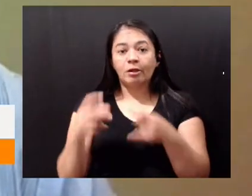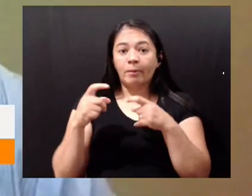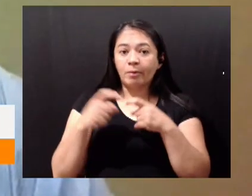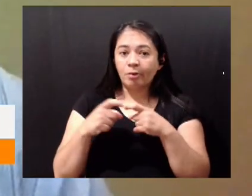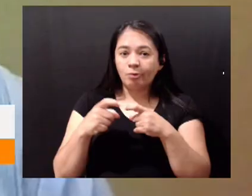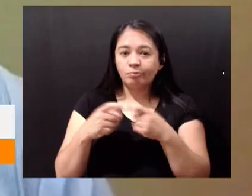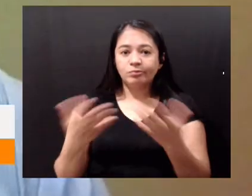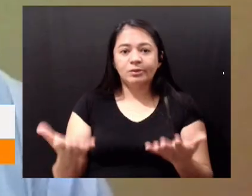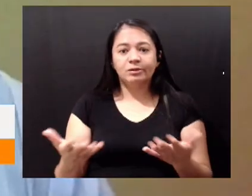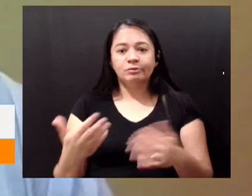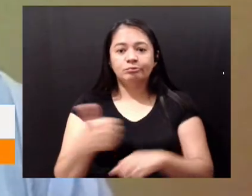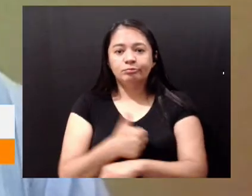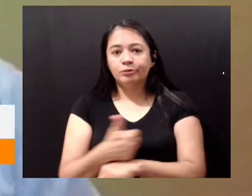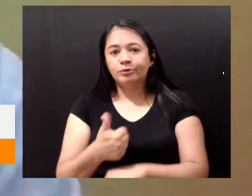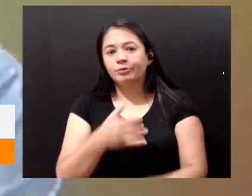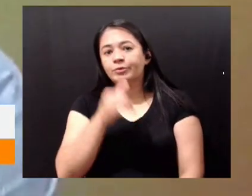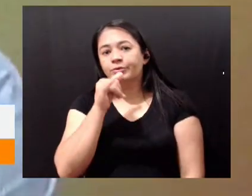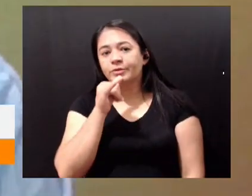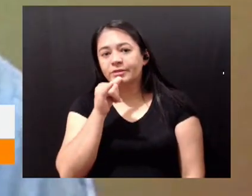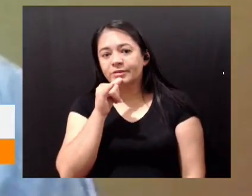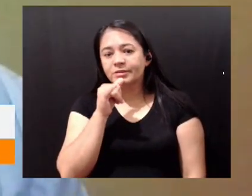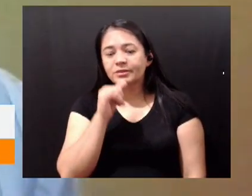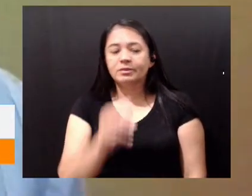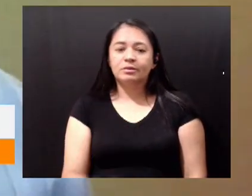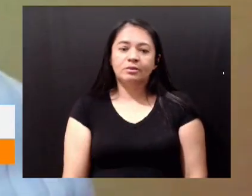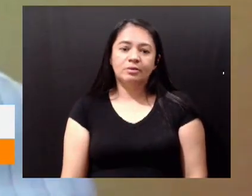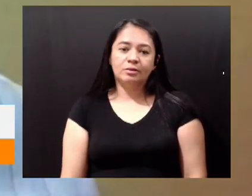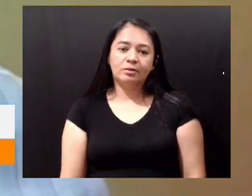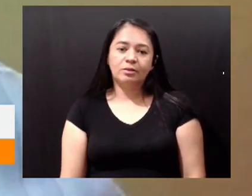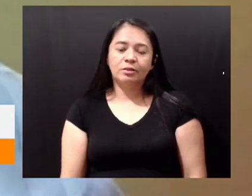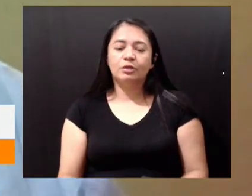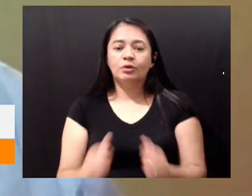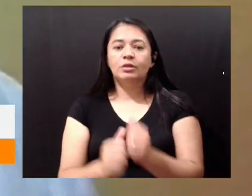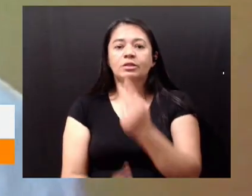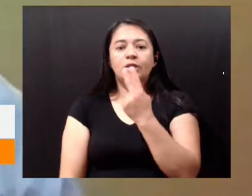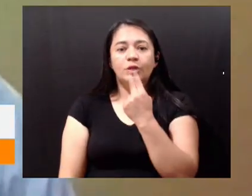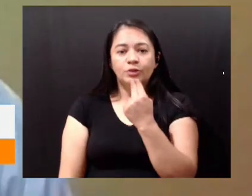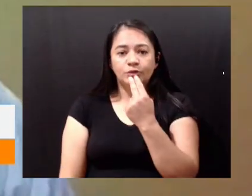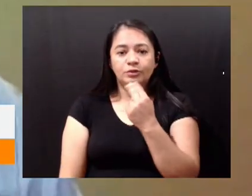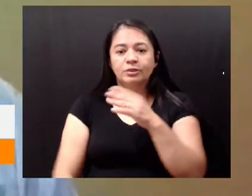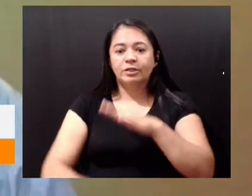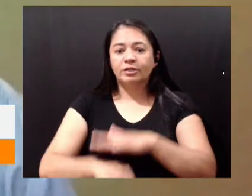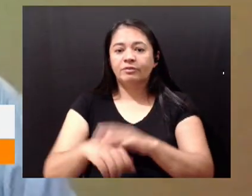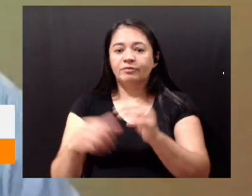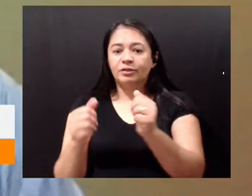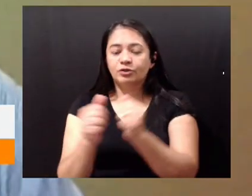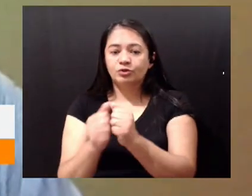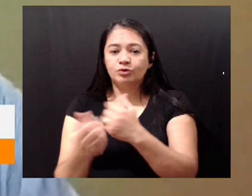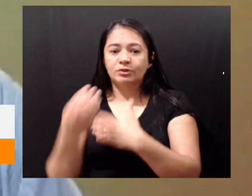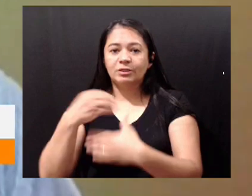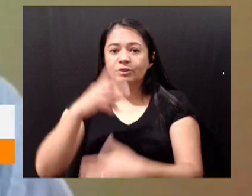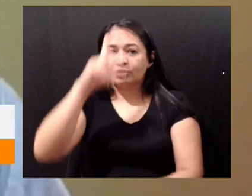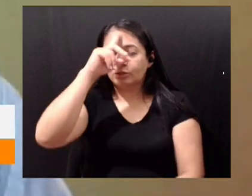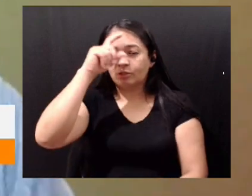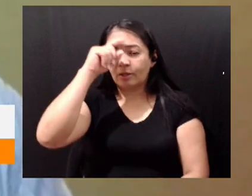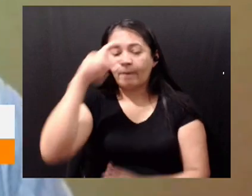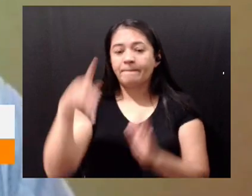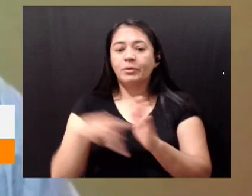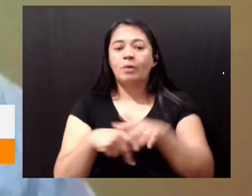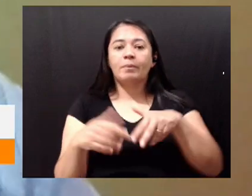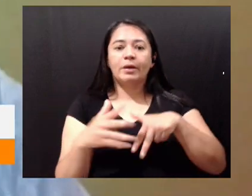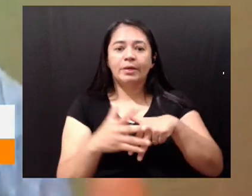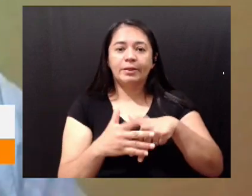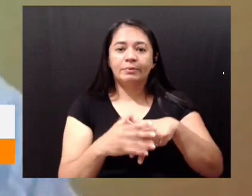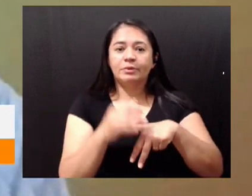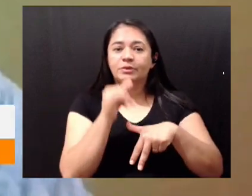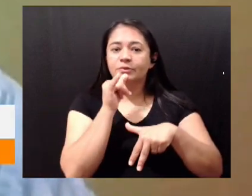por exemplo, no caso na nutrição parenteral, que é feita em hospitais, ela é indicada para pacientes, por exemplo, que tiveram um